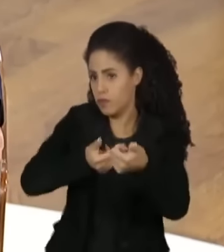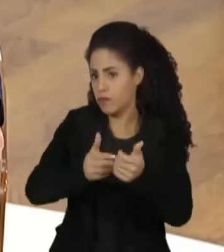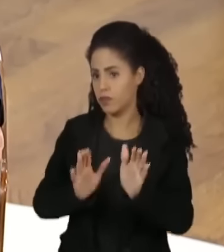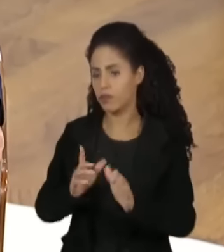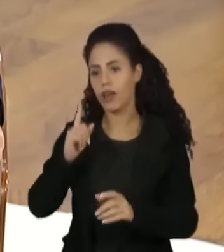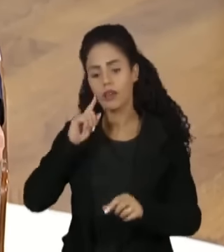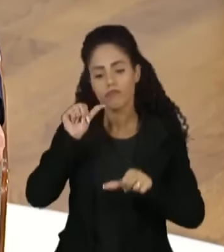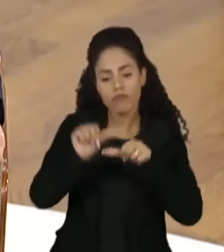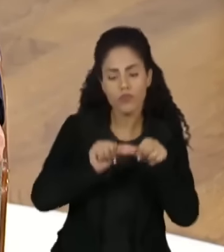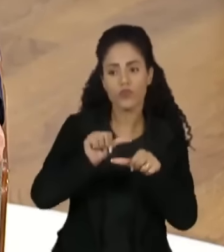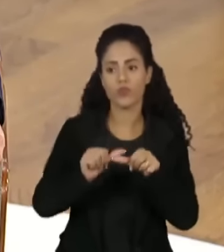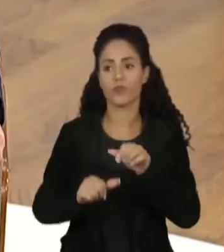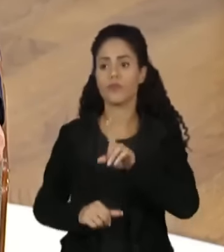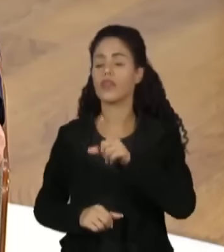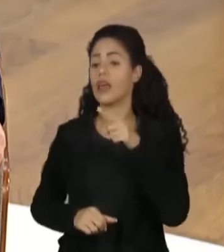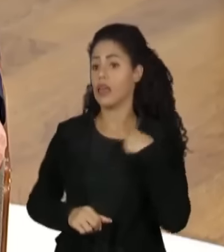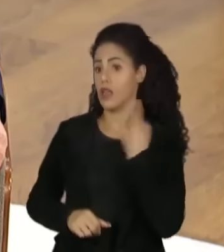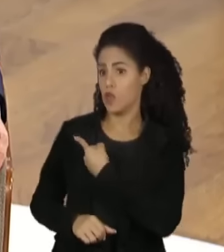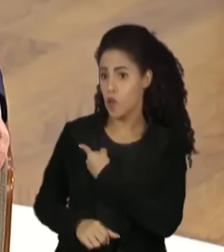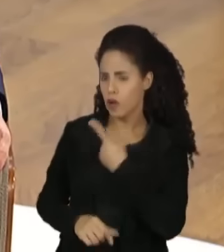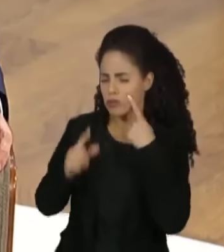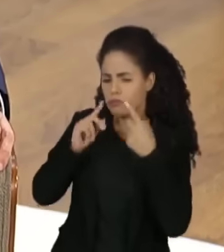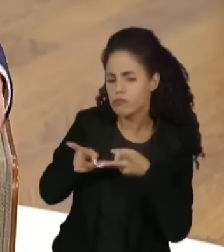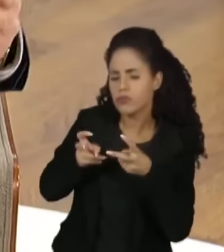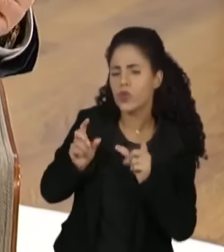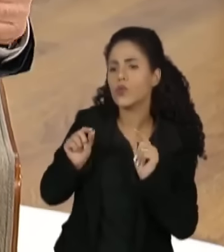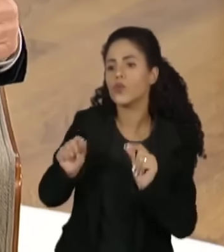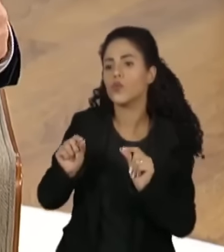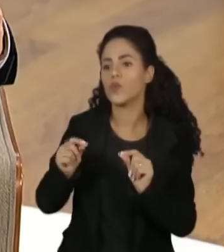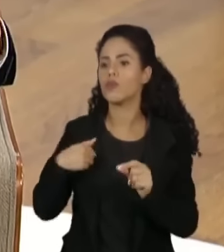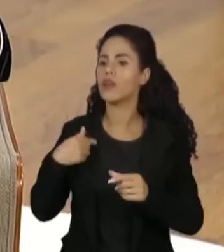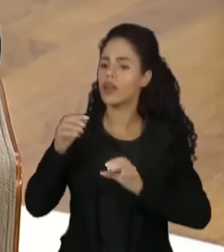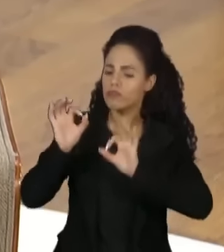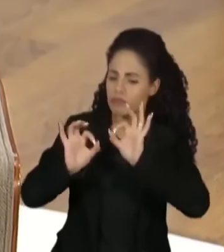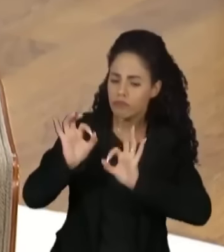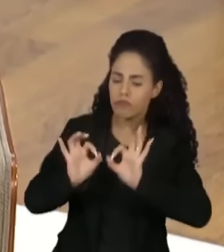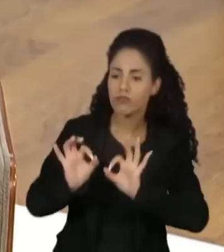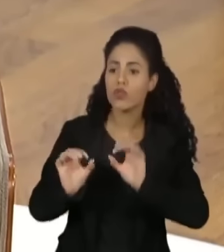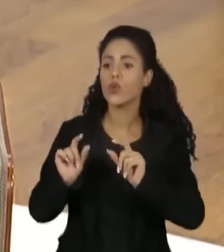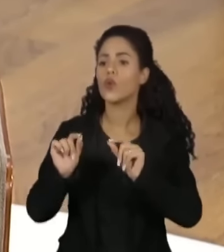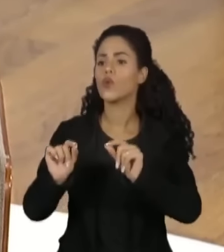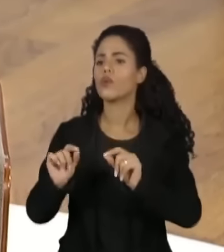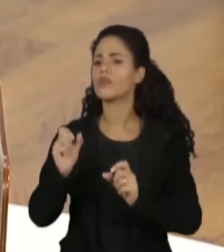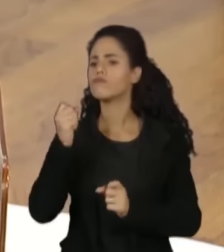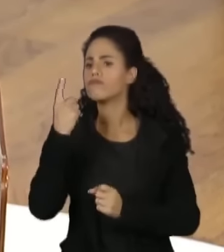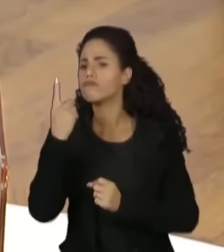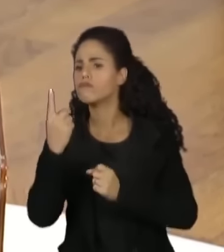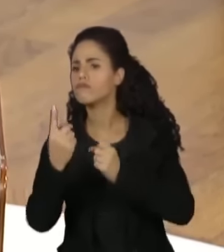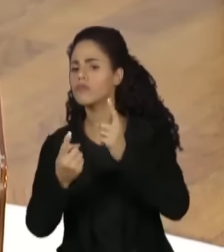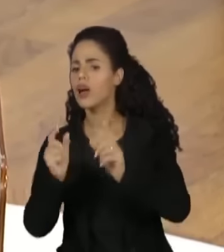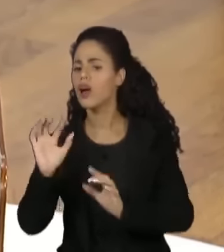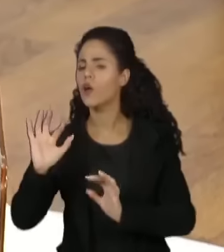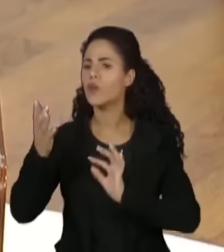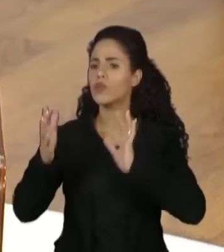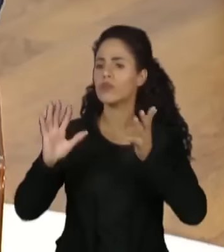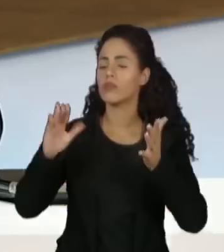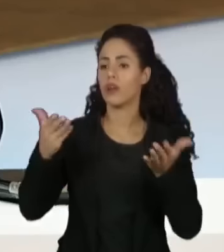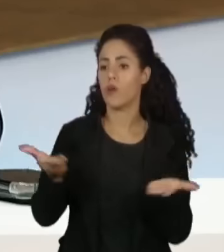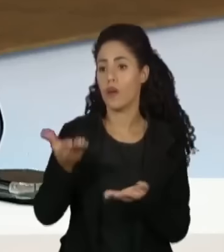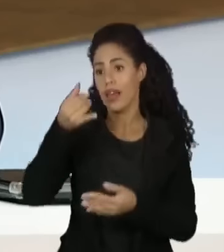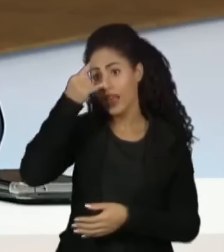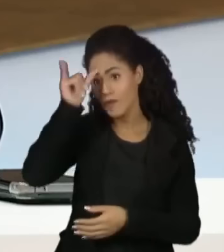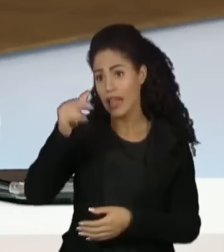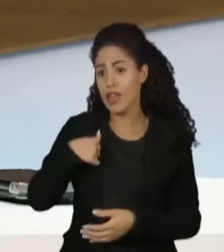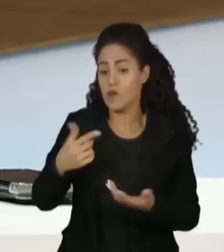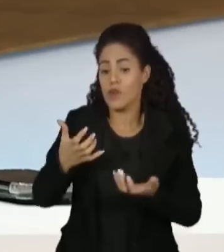súmula. E aí nós detectamos agora, com muito menos casos, que estava acontecendo justamente o que a gente queria evitar quando eu